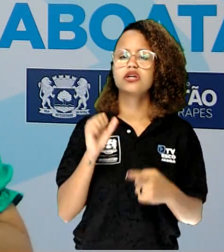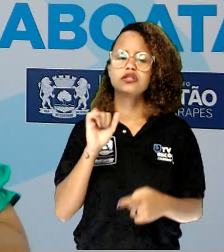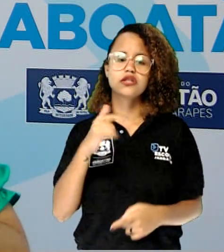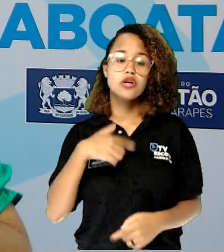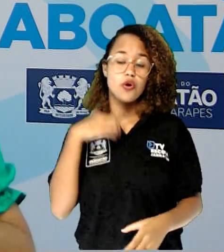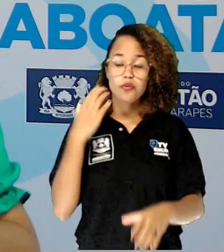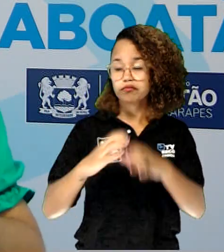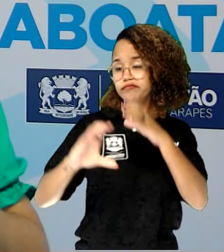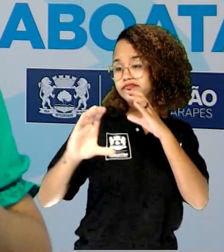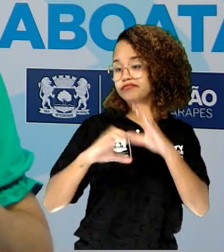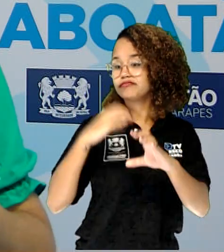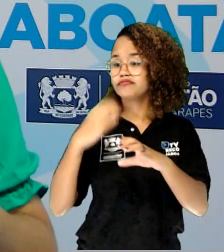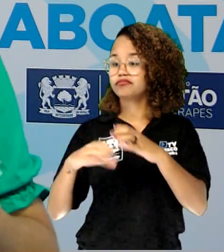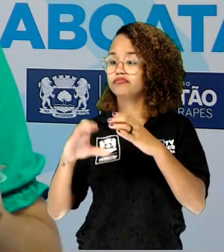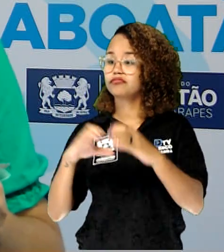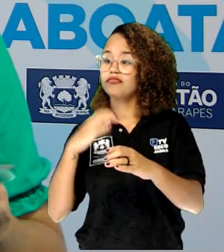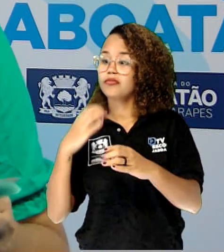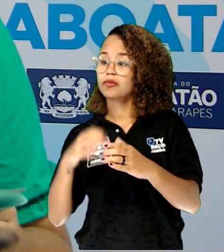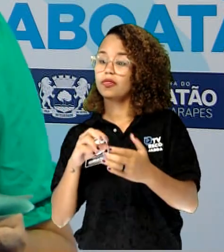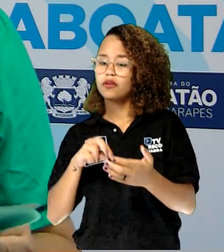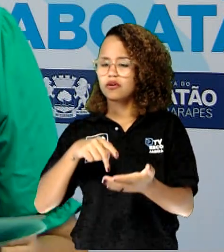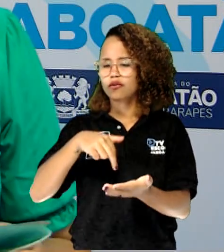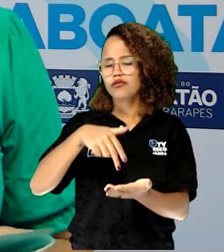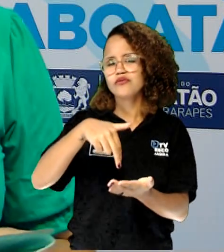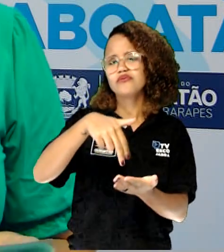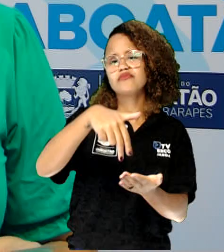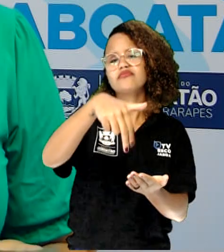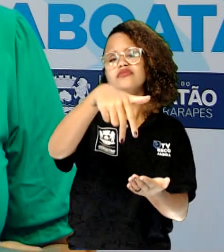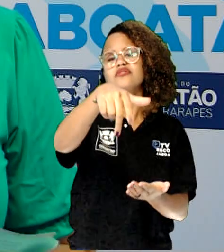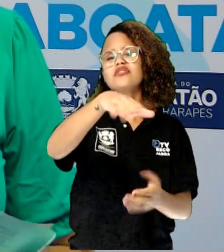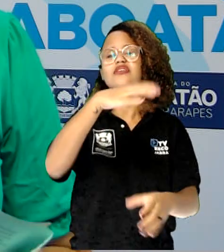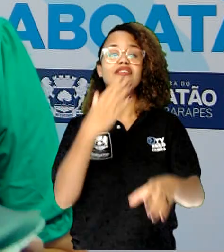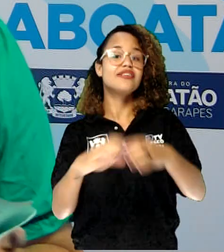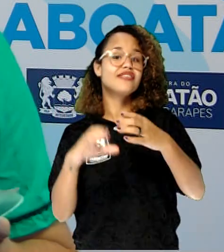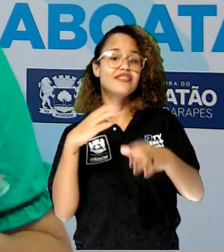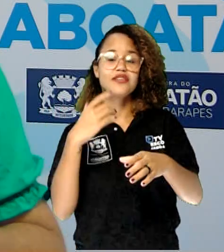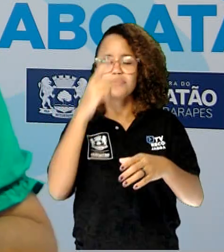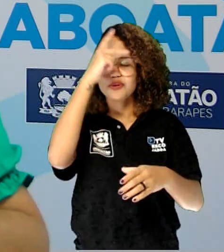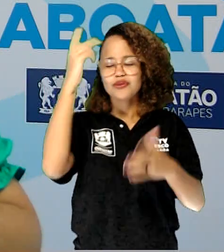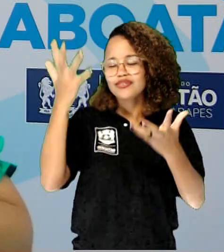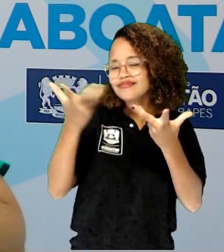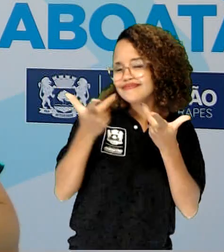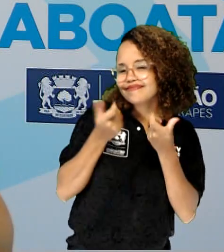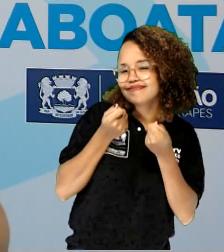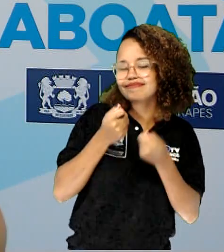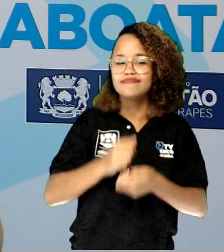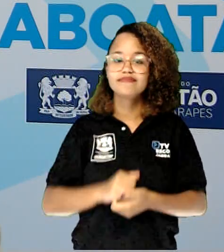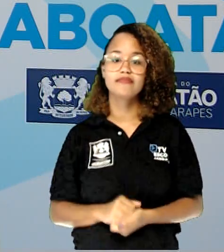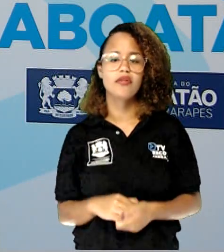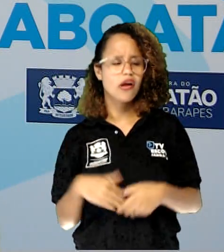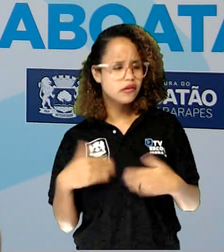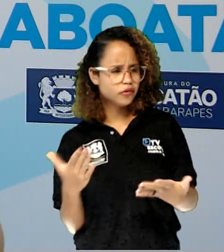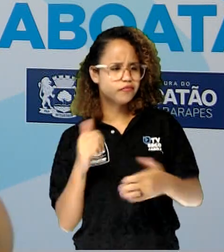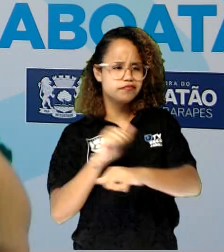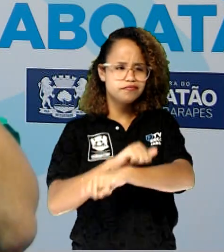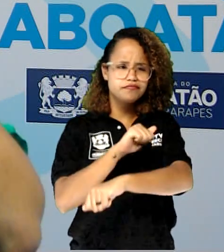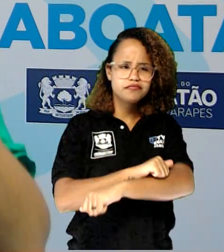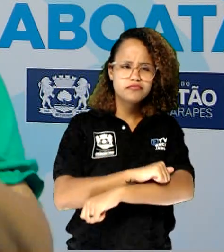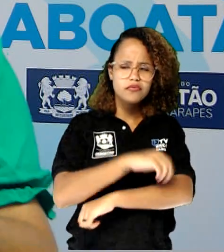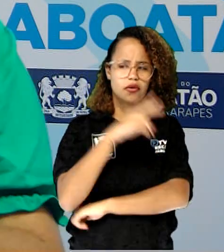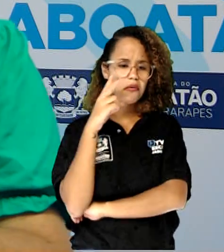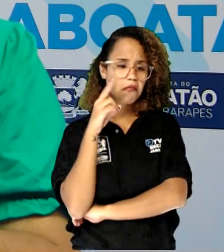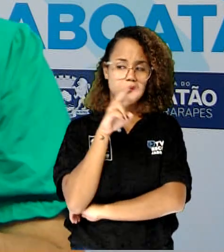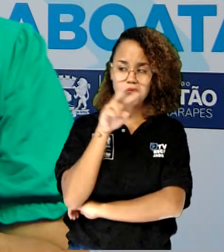vou cantando, tiro o meu pé do freio, canto e vou encantando. Aí o sapo ficou de